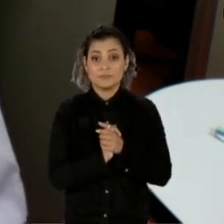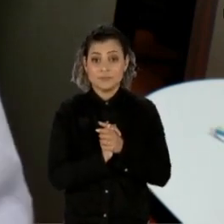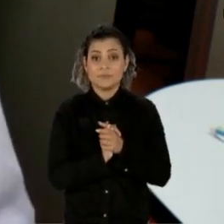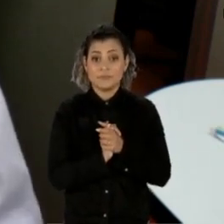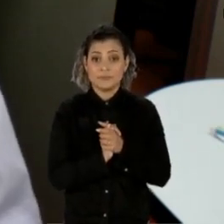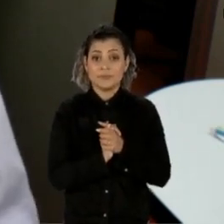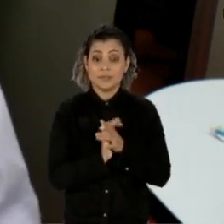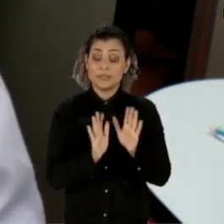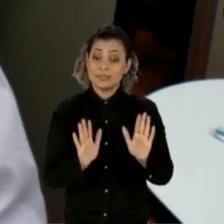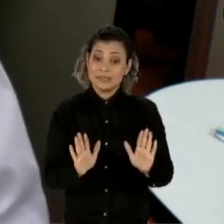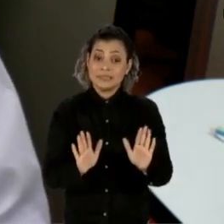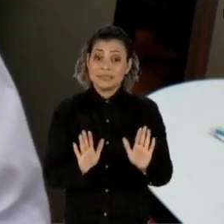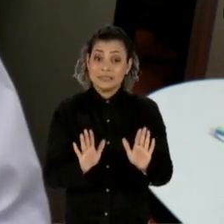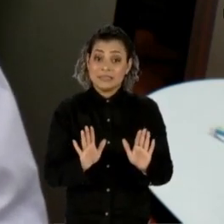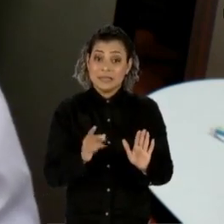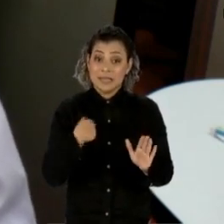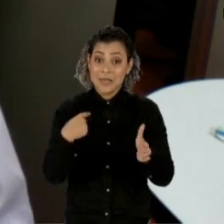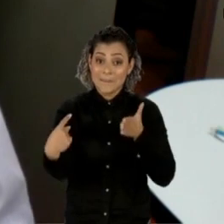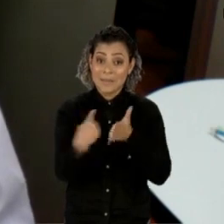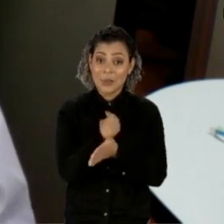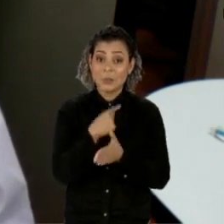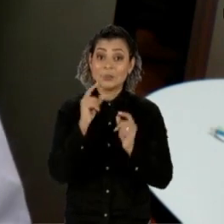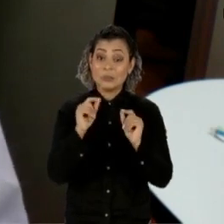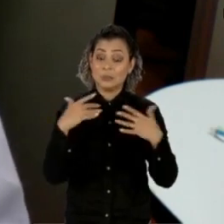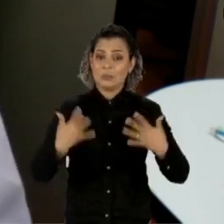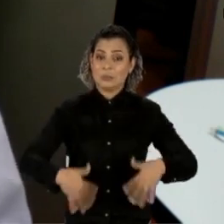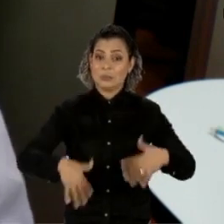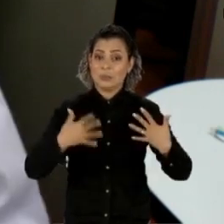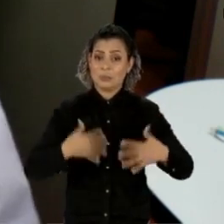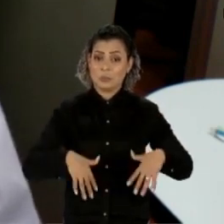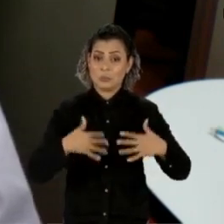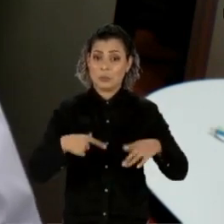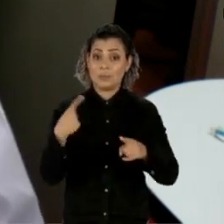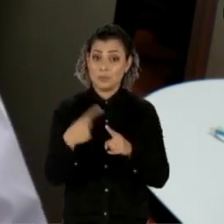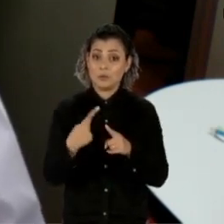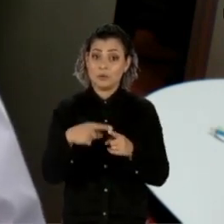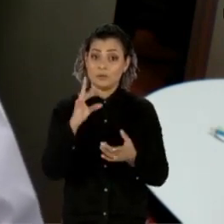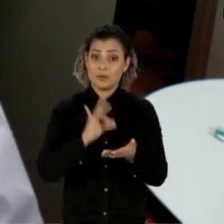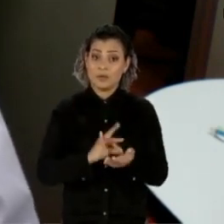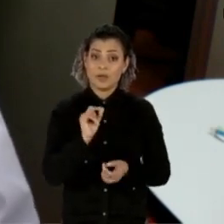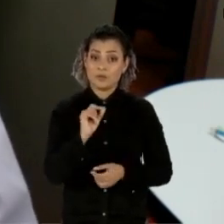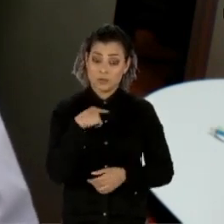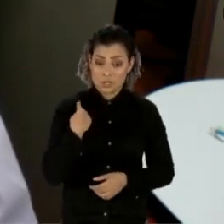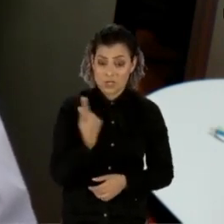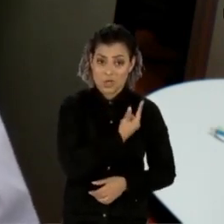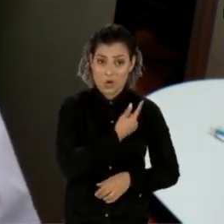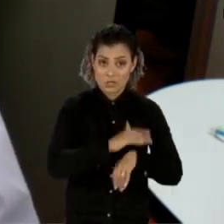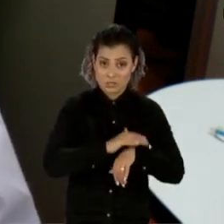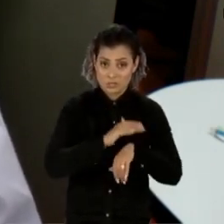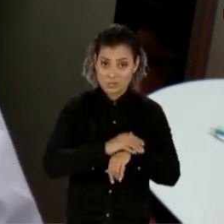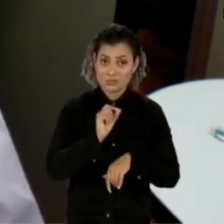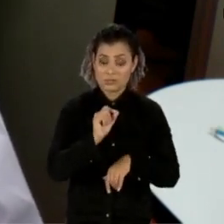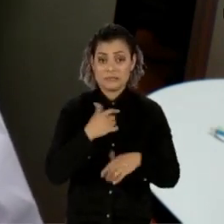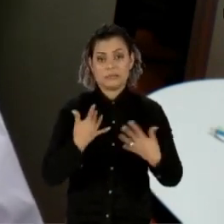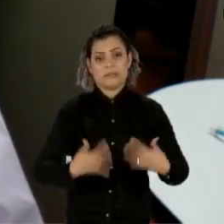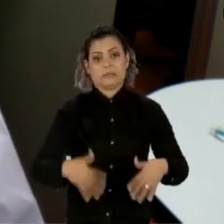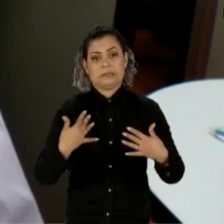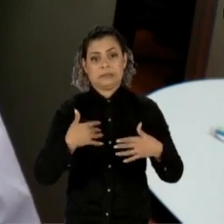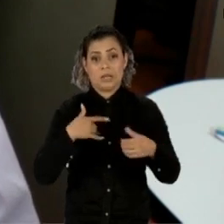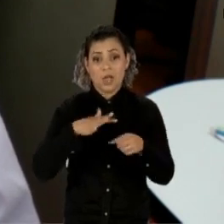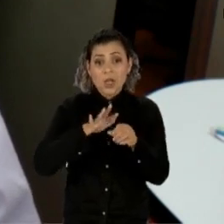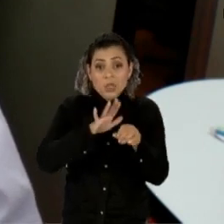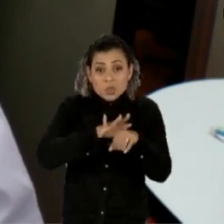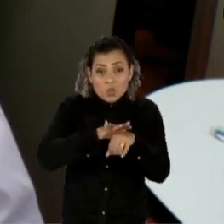a aas pergunta tem bastante o fundamento é may not nós acabamos é isolando esse parasita